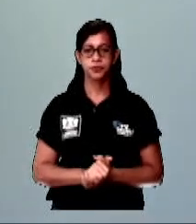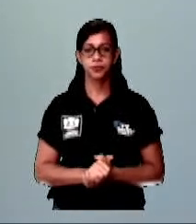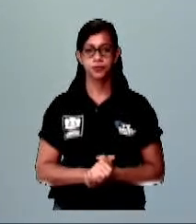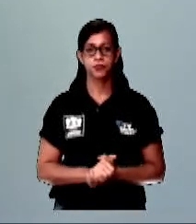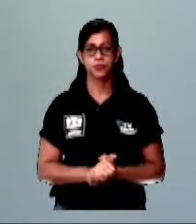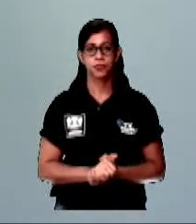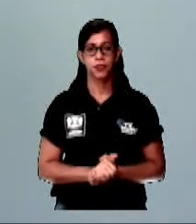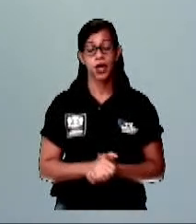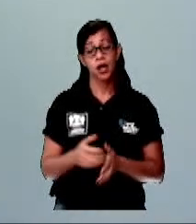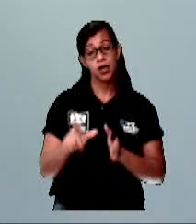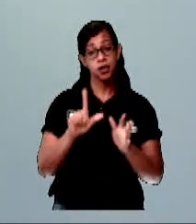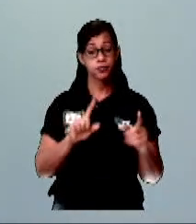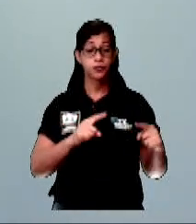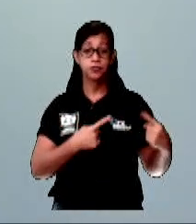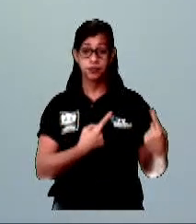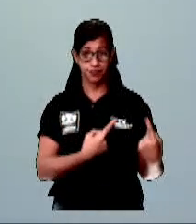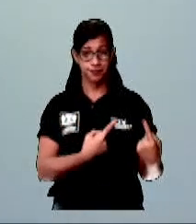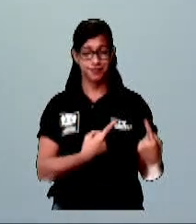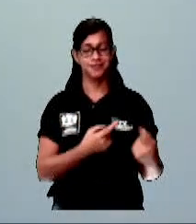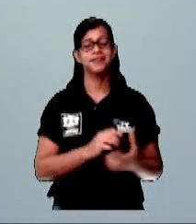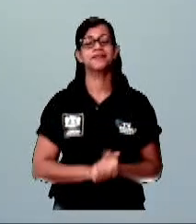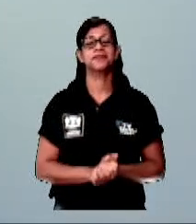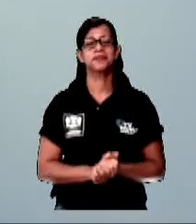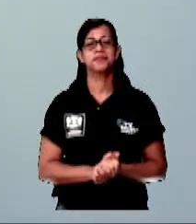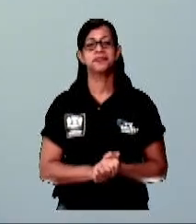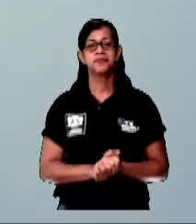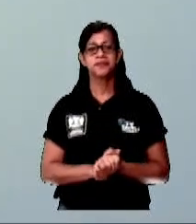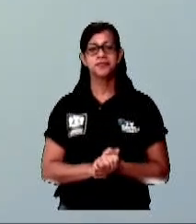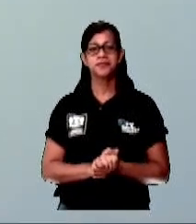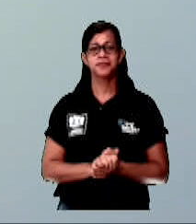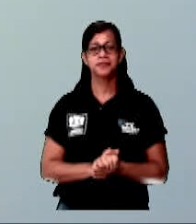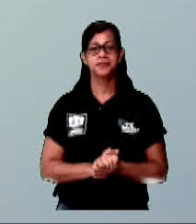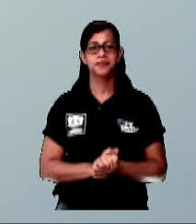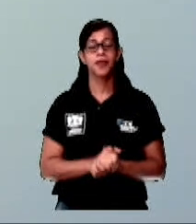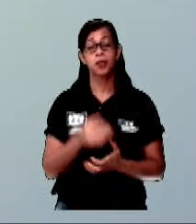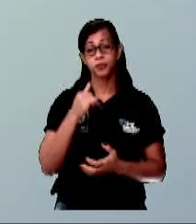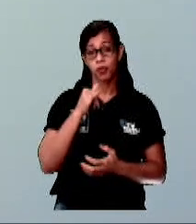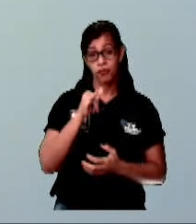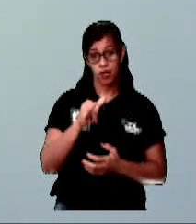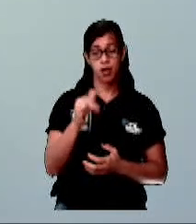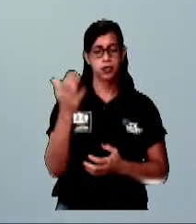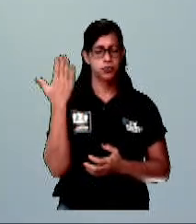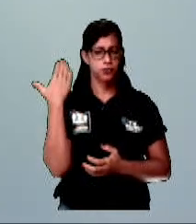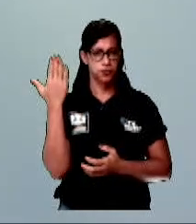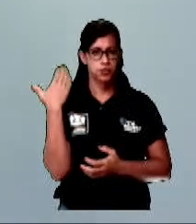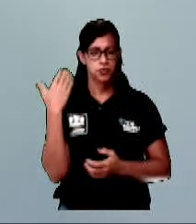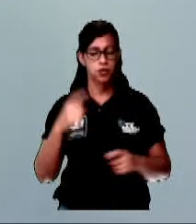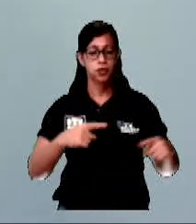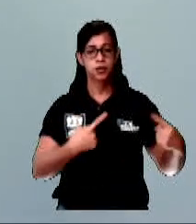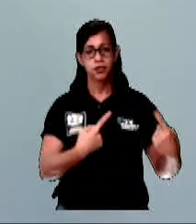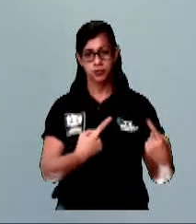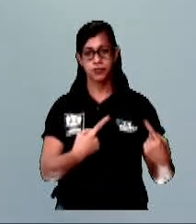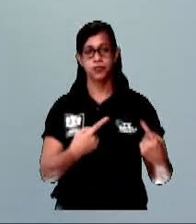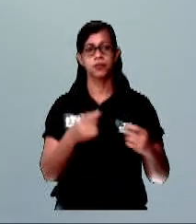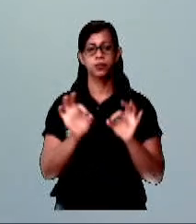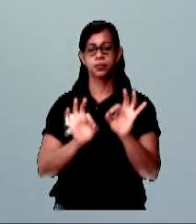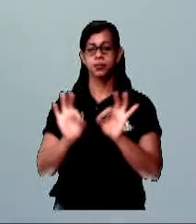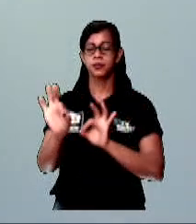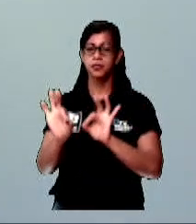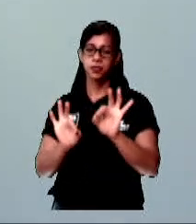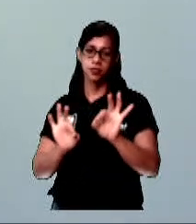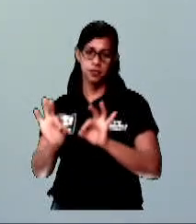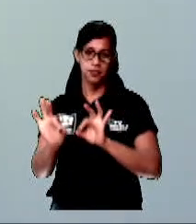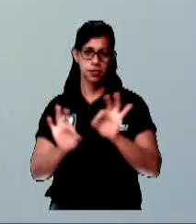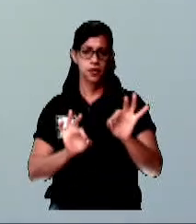Antes, vamos resolver o desafio, né? Na aula anterior, eu deixei um desafio para vocês sobre a organização de